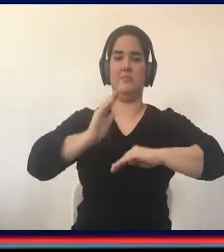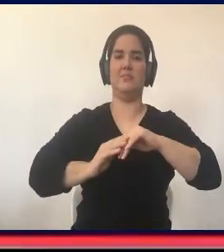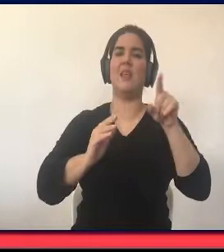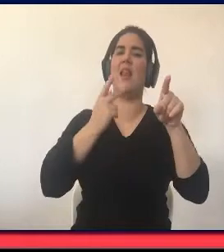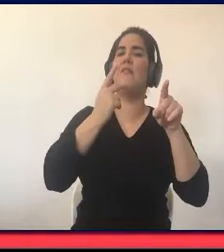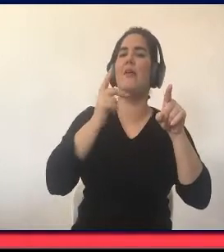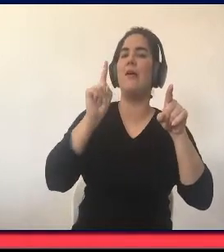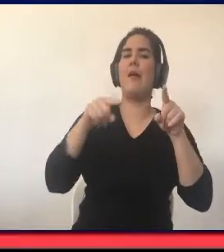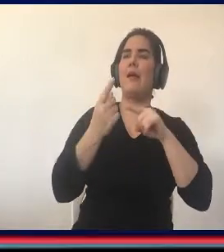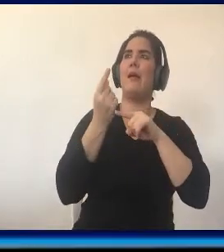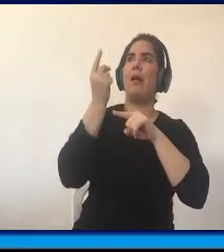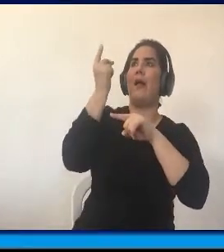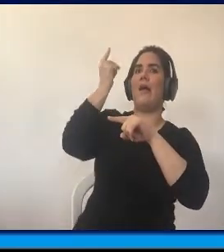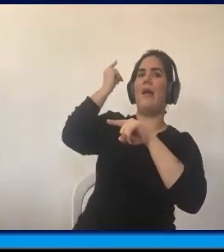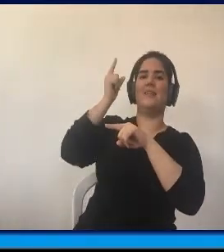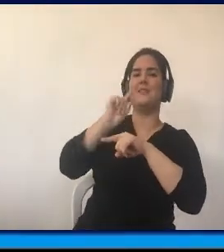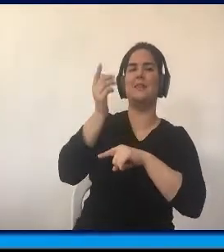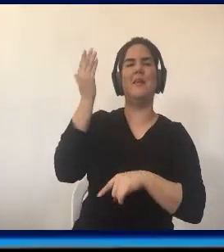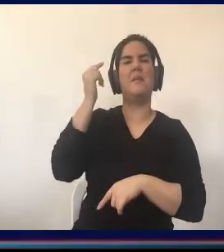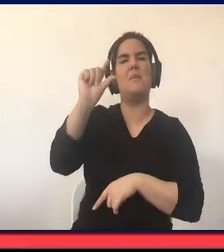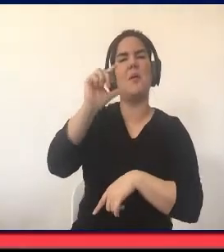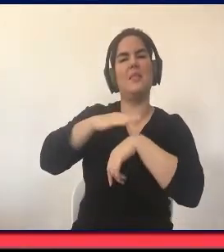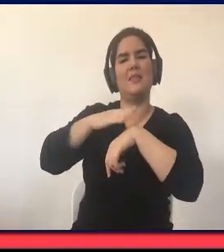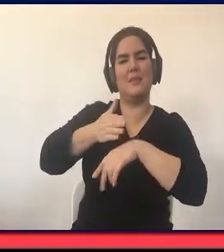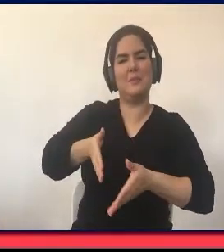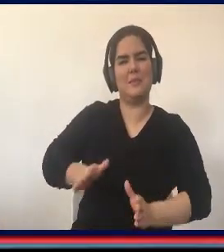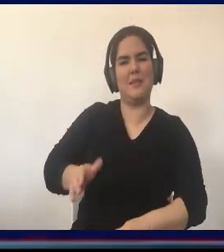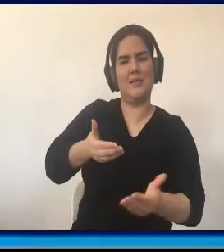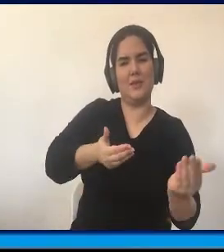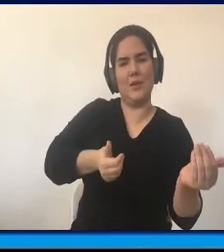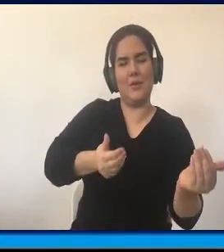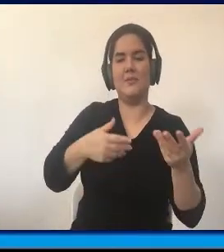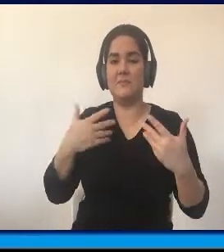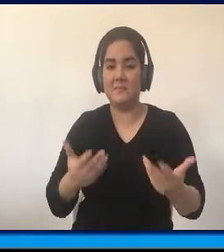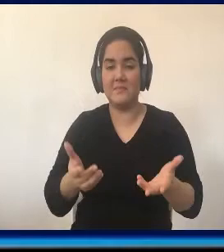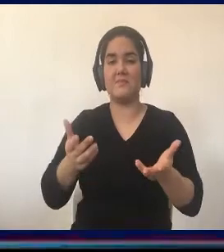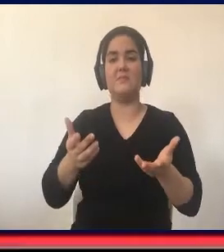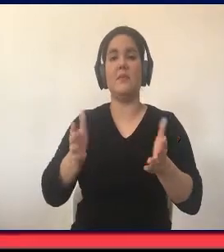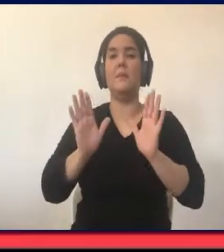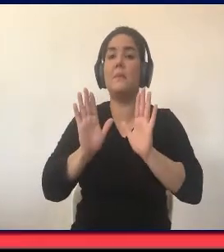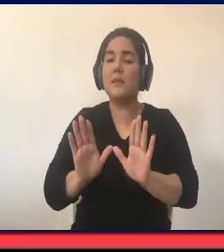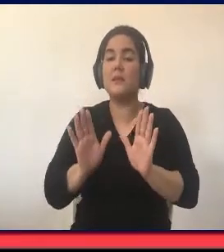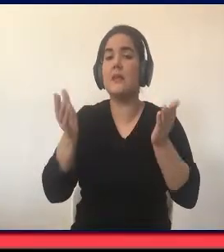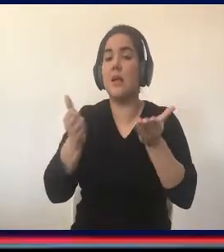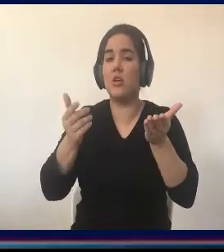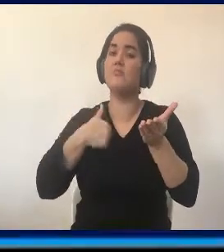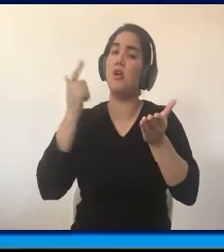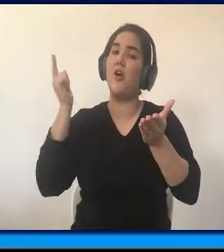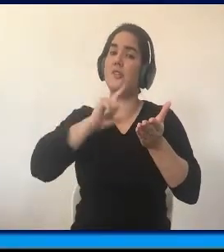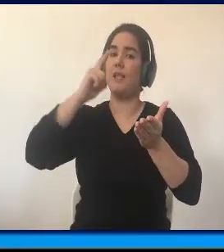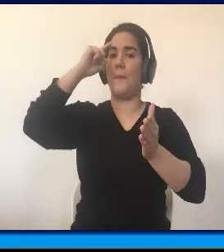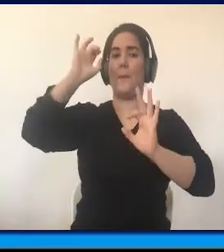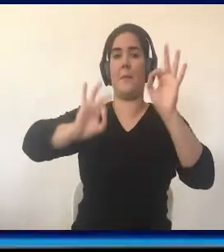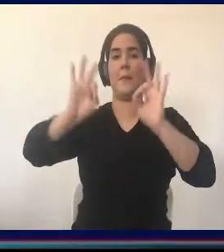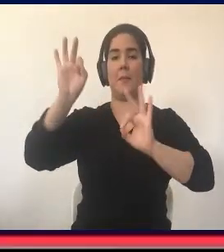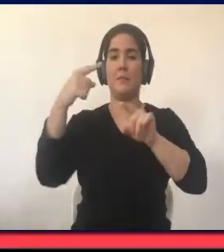A gente tem que entender muito essa área para... Cara, agora consigo fazer isso acontecer. Por quê? Eu era da época que eu